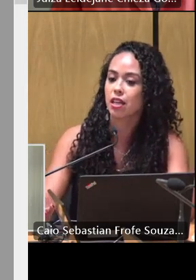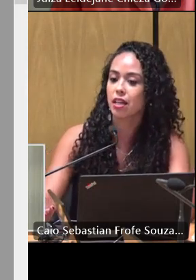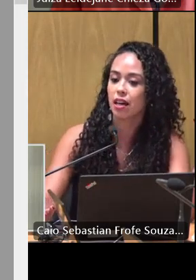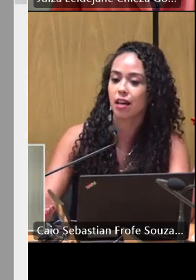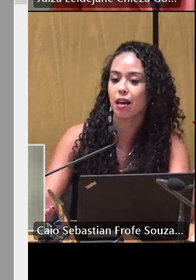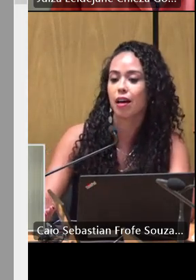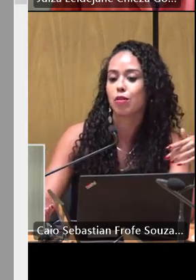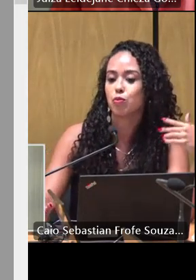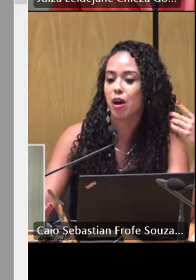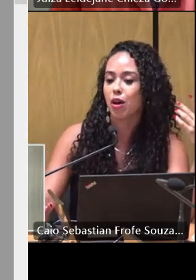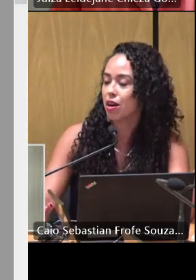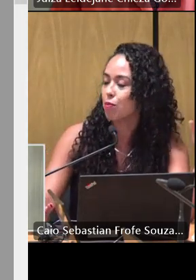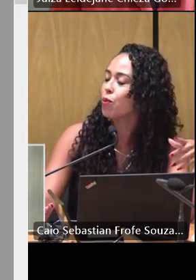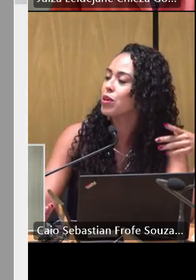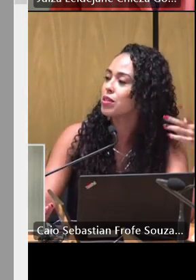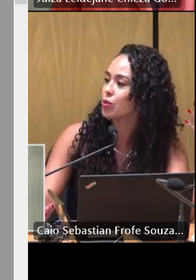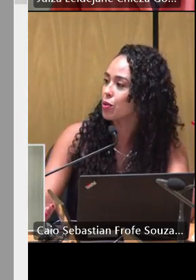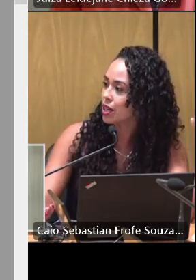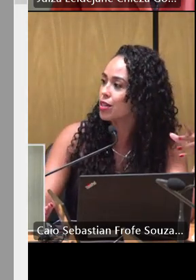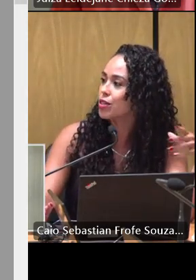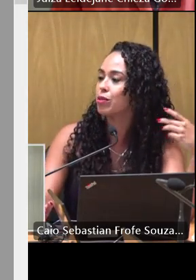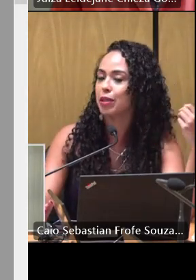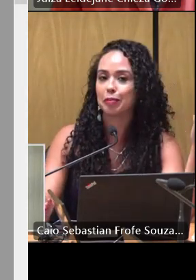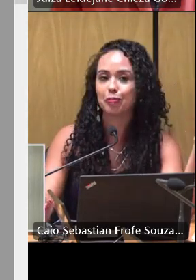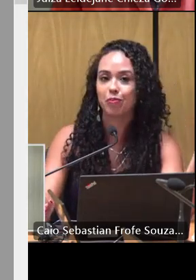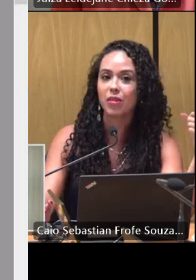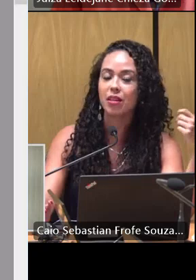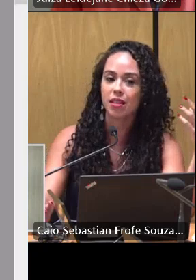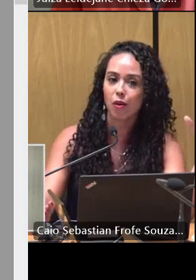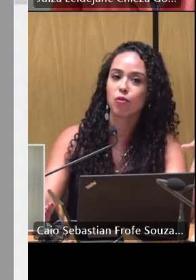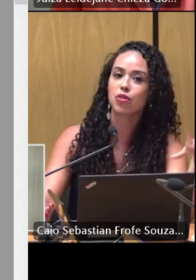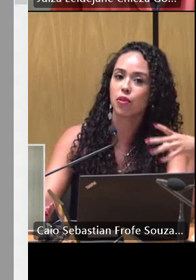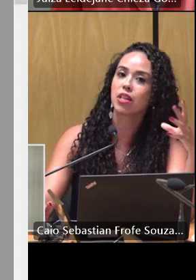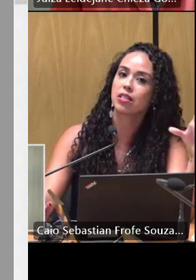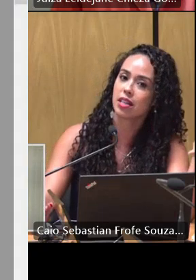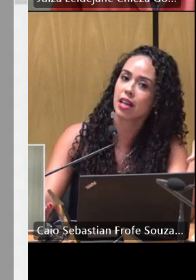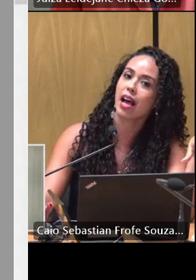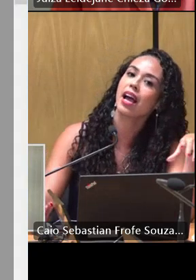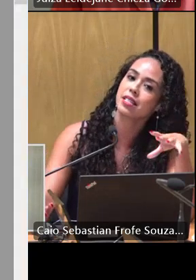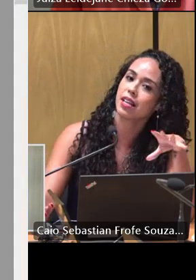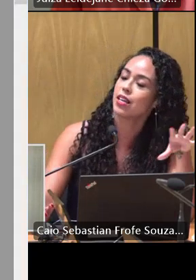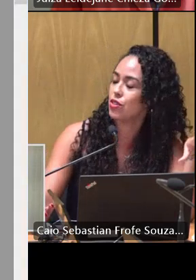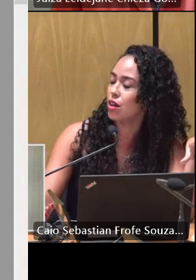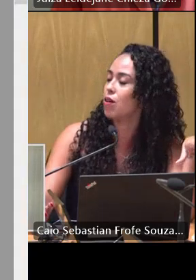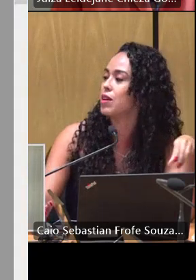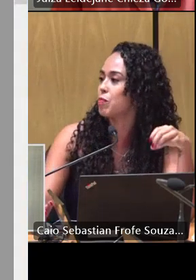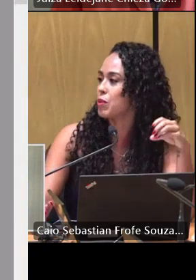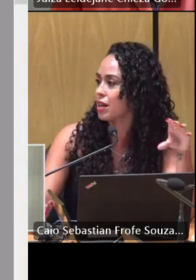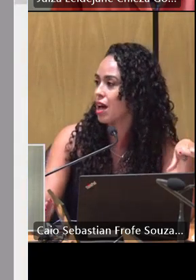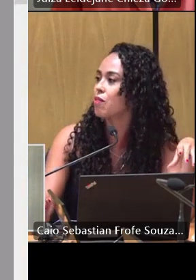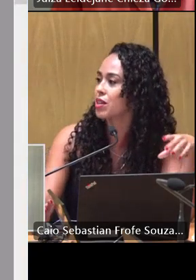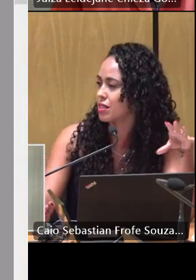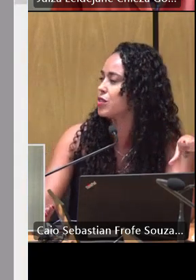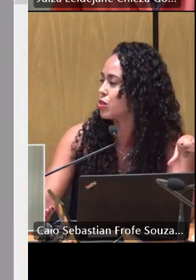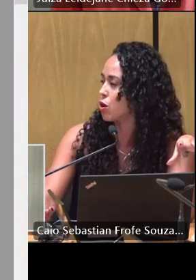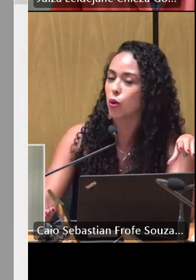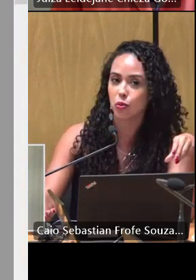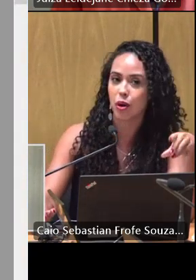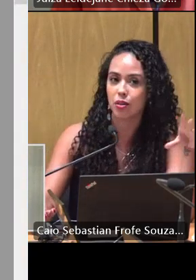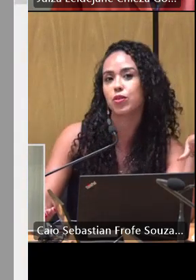a os bairros Gamboa Santo Cristo né saúde vão designar essa região essa pequena África essa